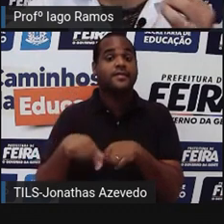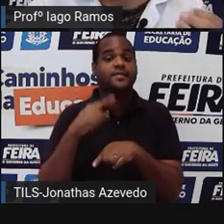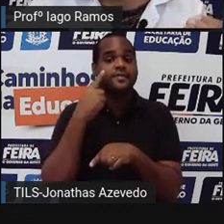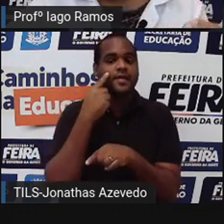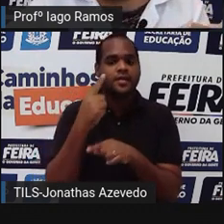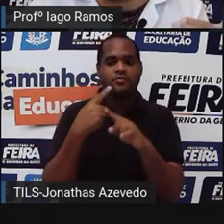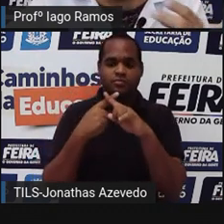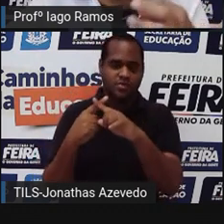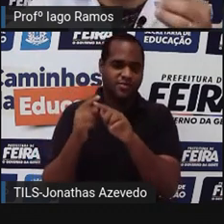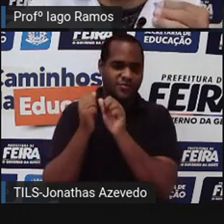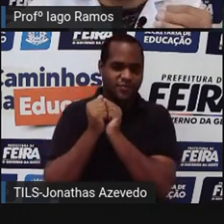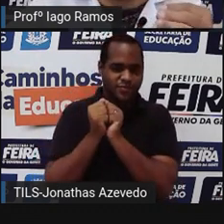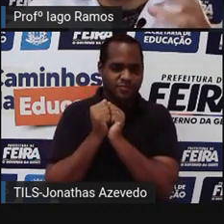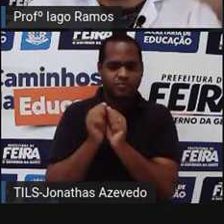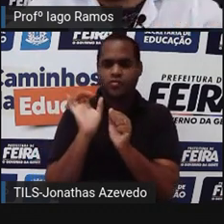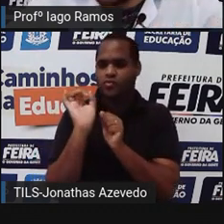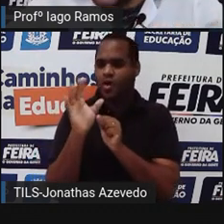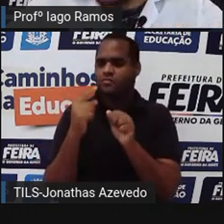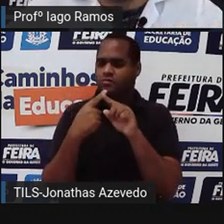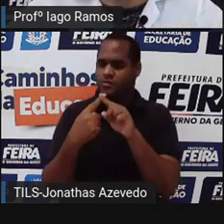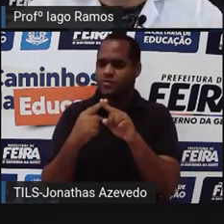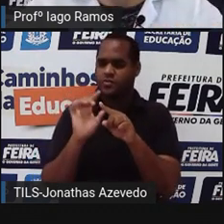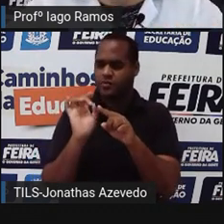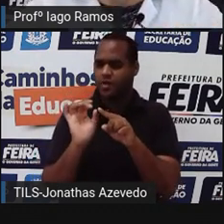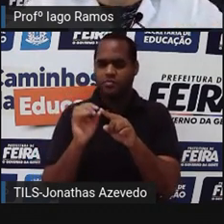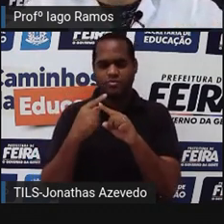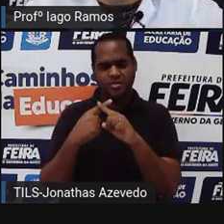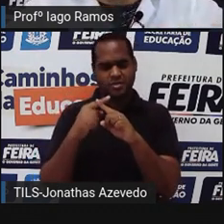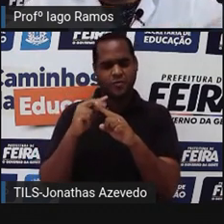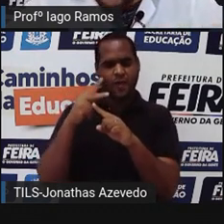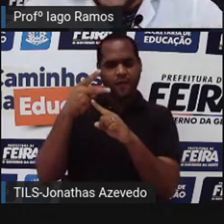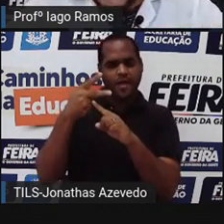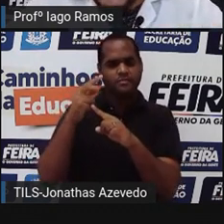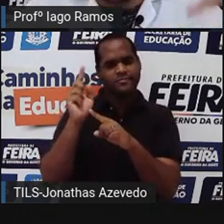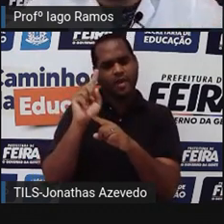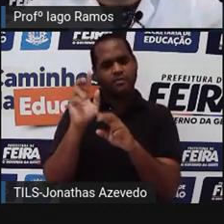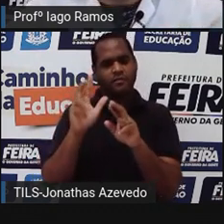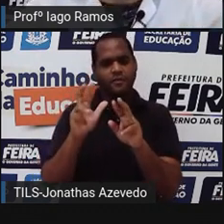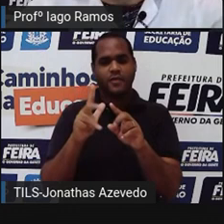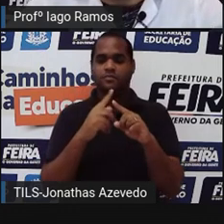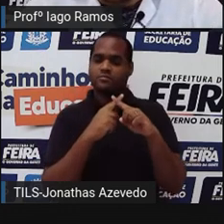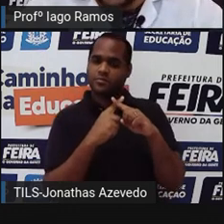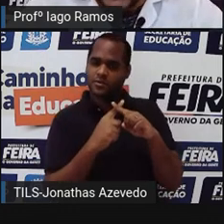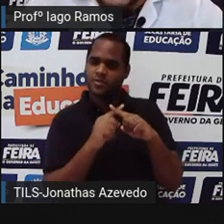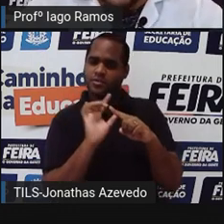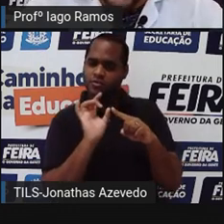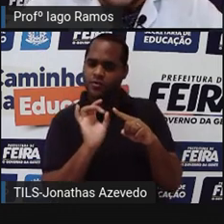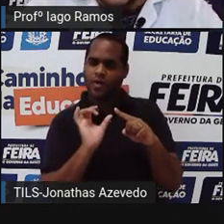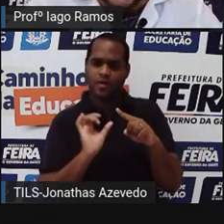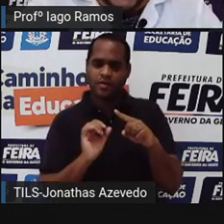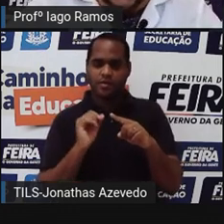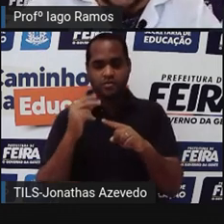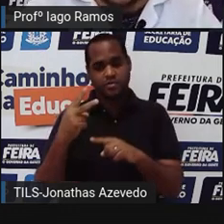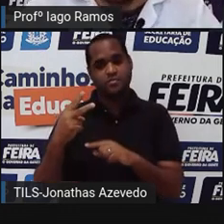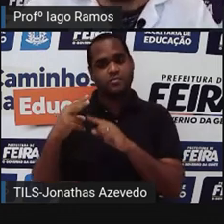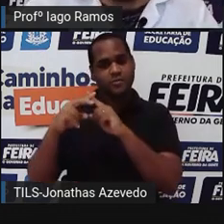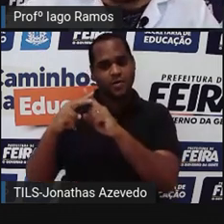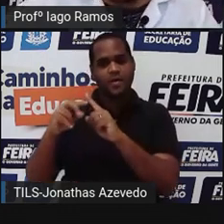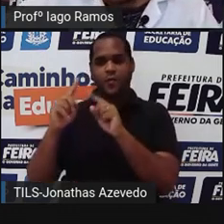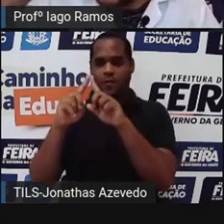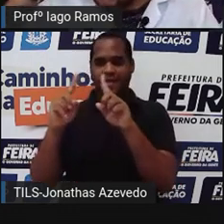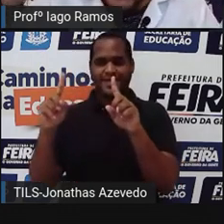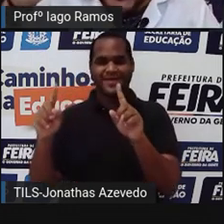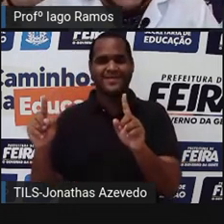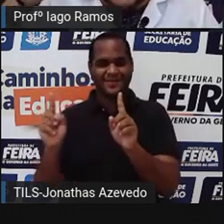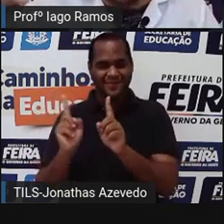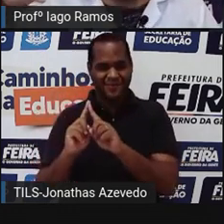do x, só o x, não o x ao quadrado. O x ao quadrado, x elevado a 2, é o quadrático. O